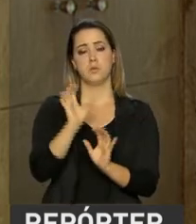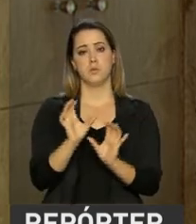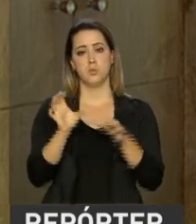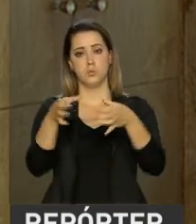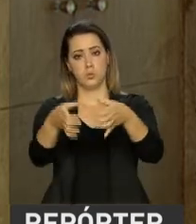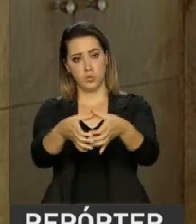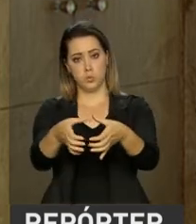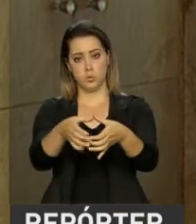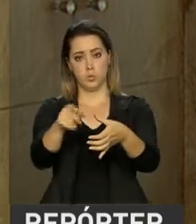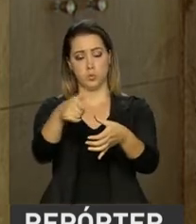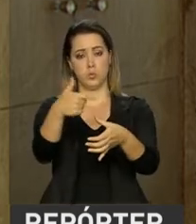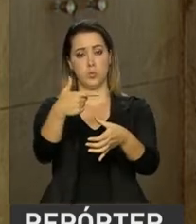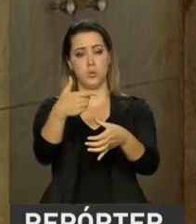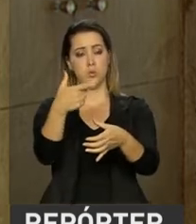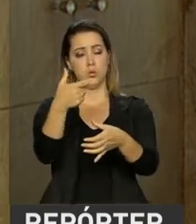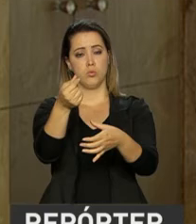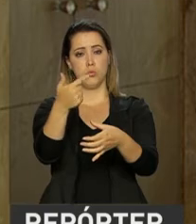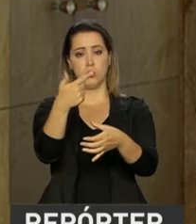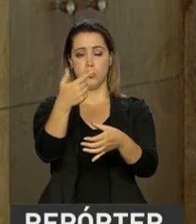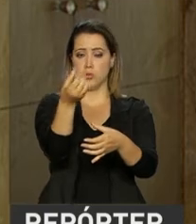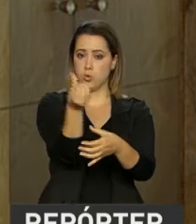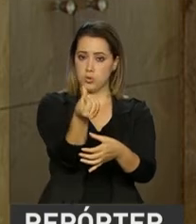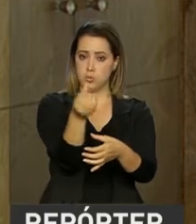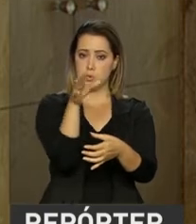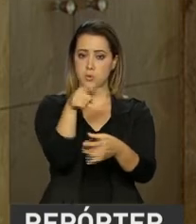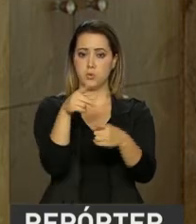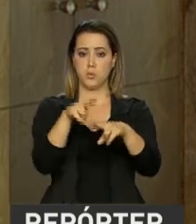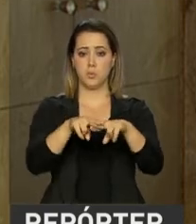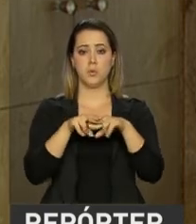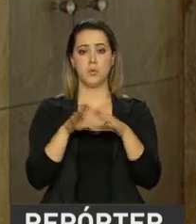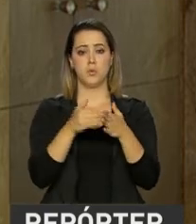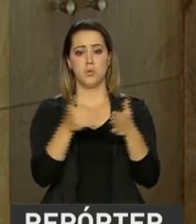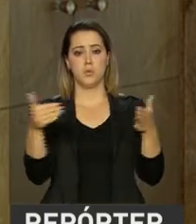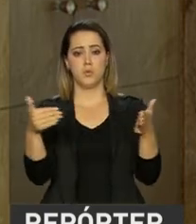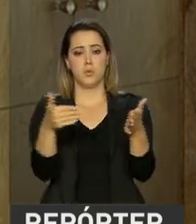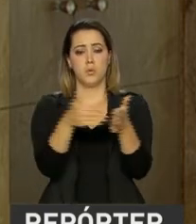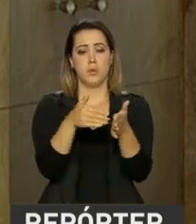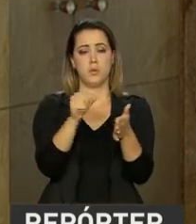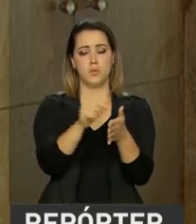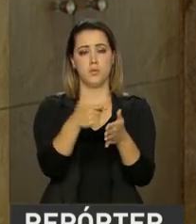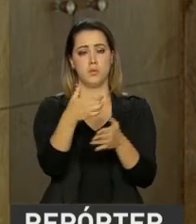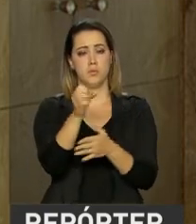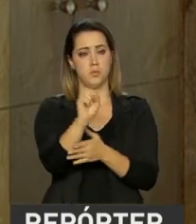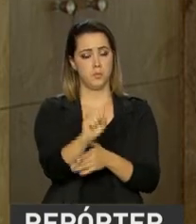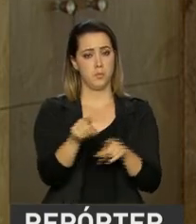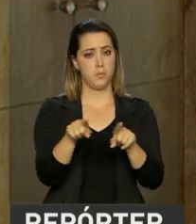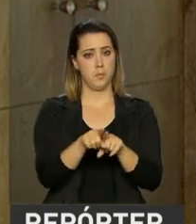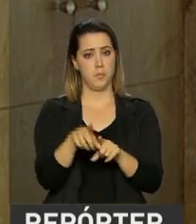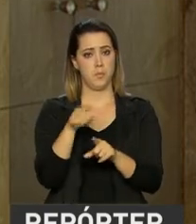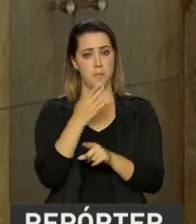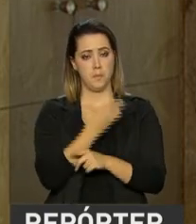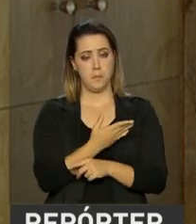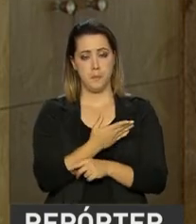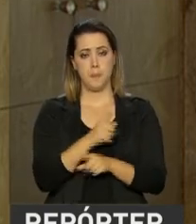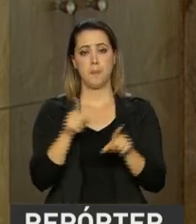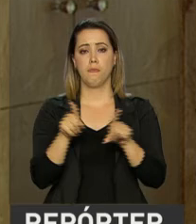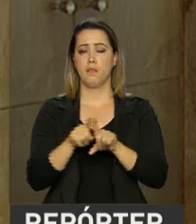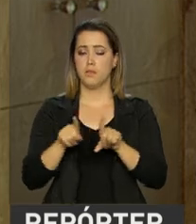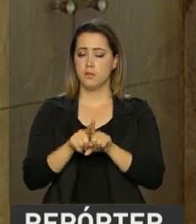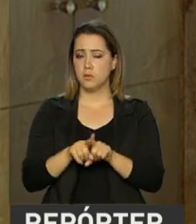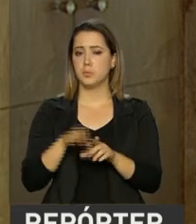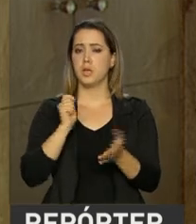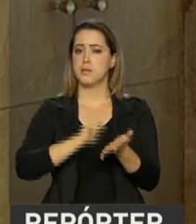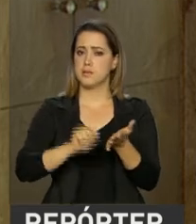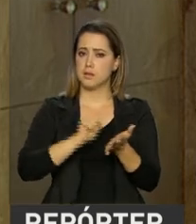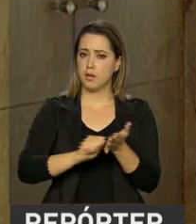do grupo no ano passado justamente para o preto período que vai ficar à frente da cplp também deve